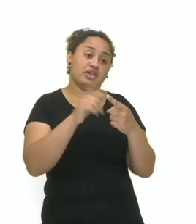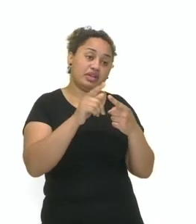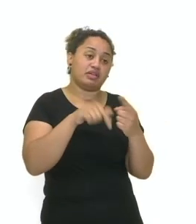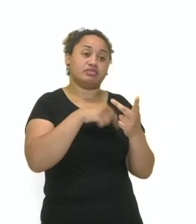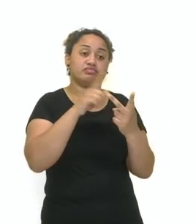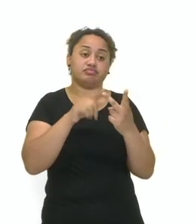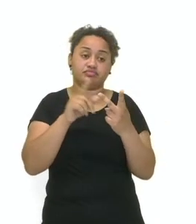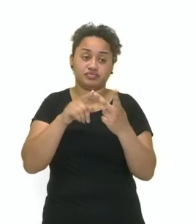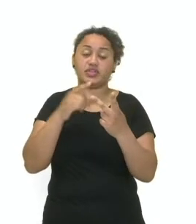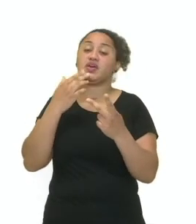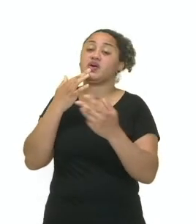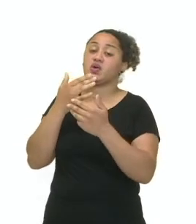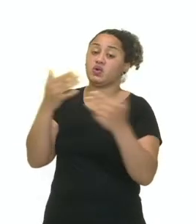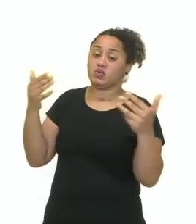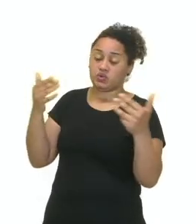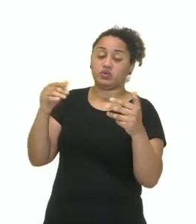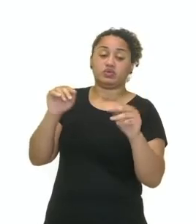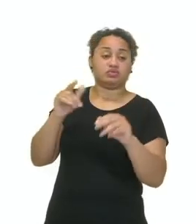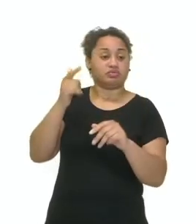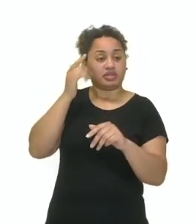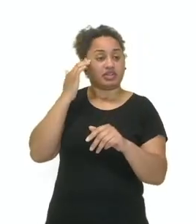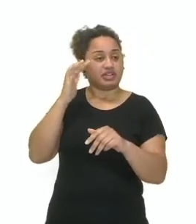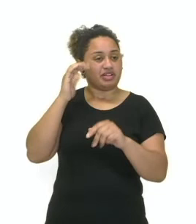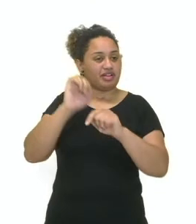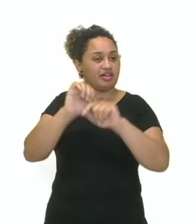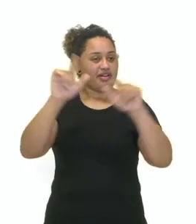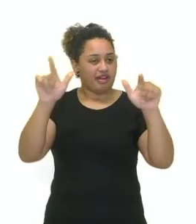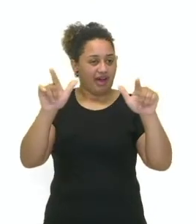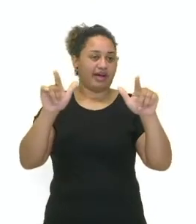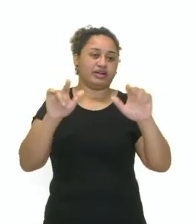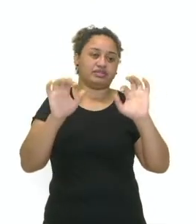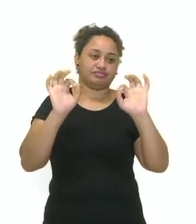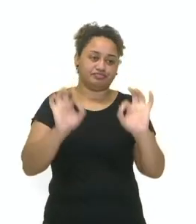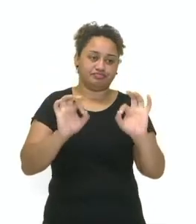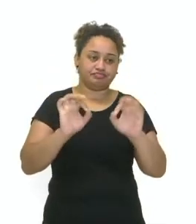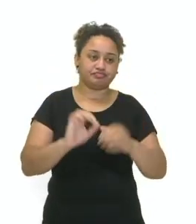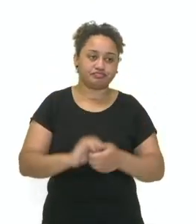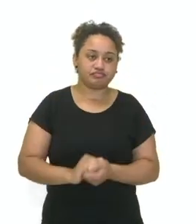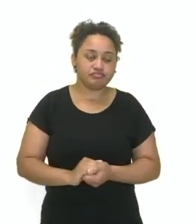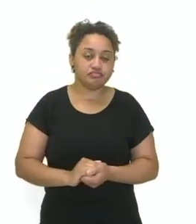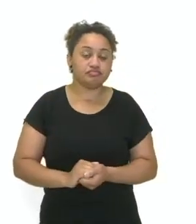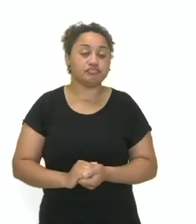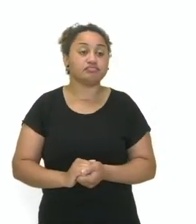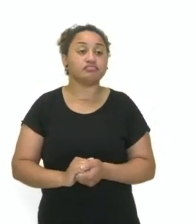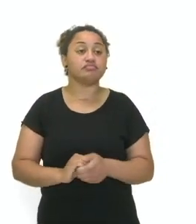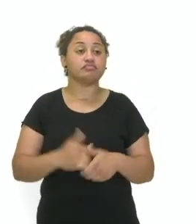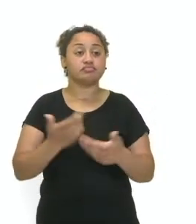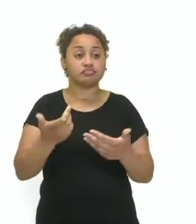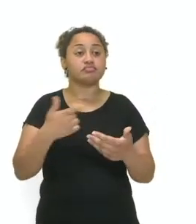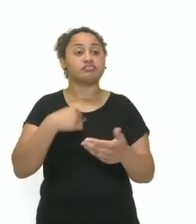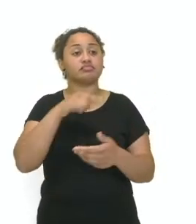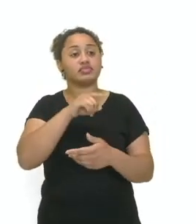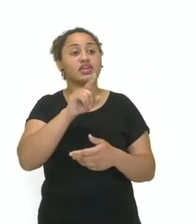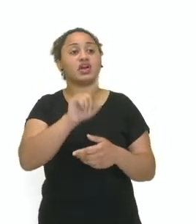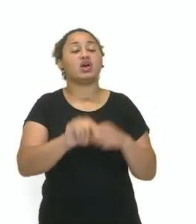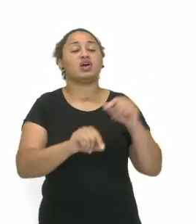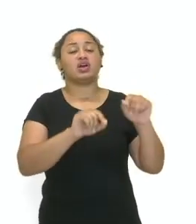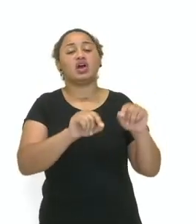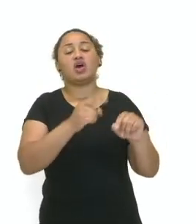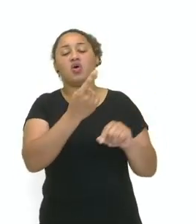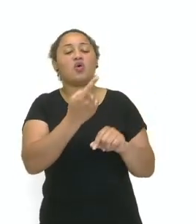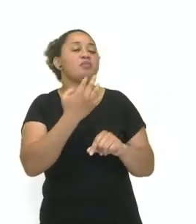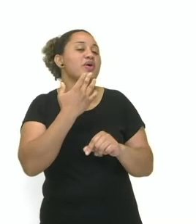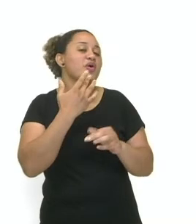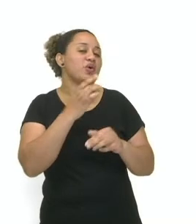cromoxilogravura. Então, só para ficar bem certinho aí para vocês, tá bom? Então, agora, a xilogravura é feita com uma